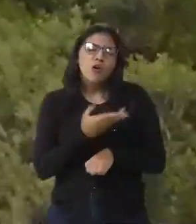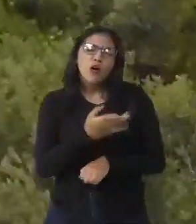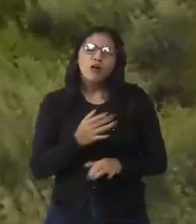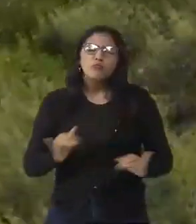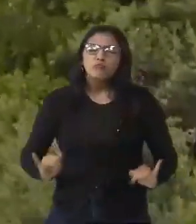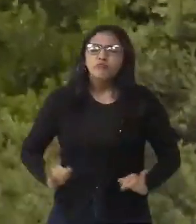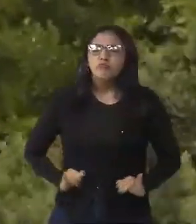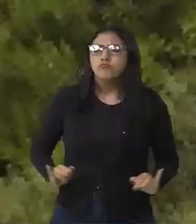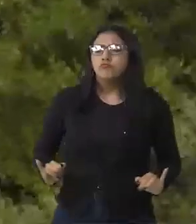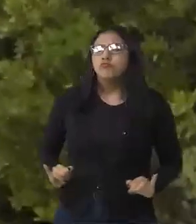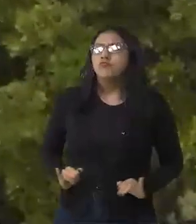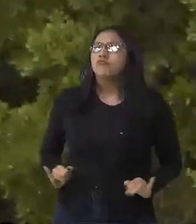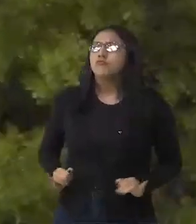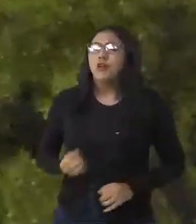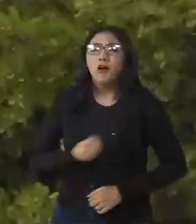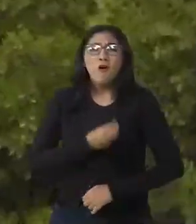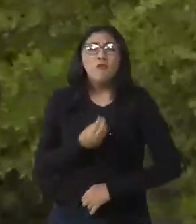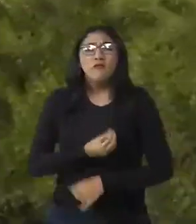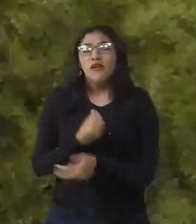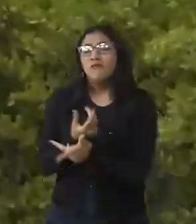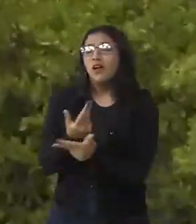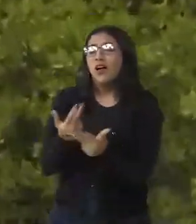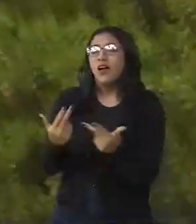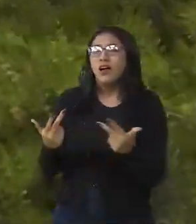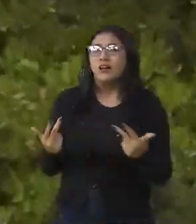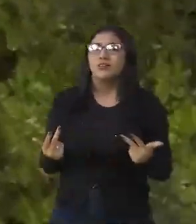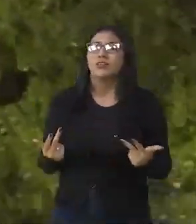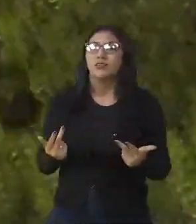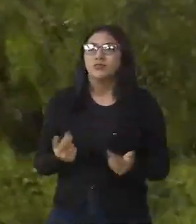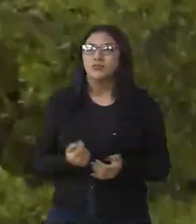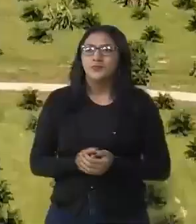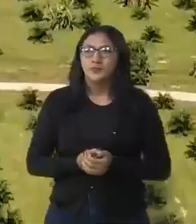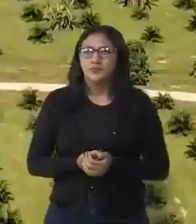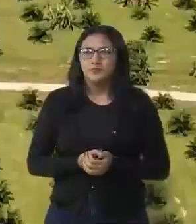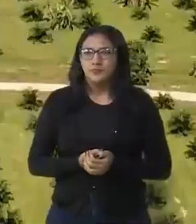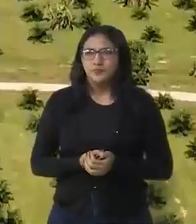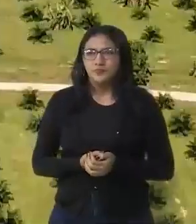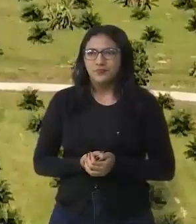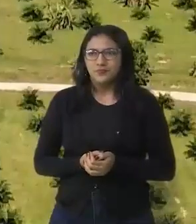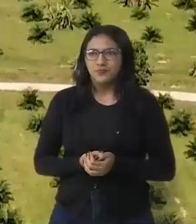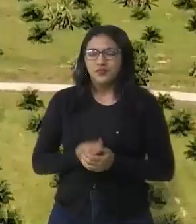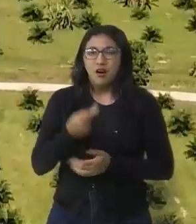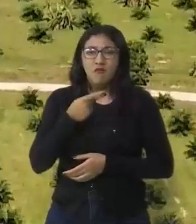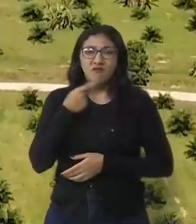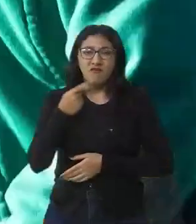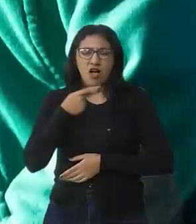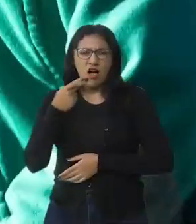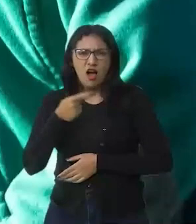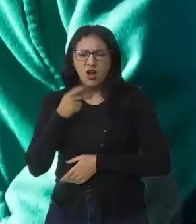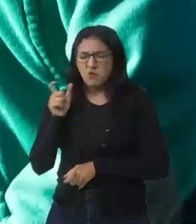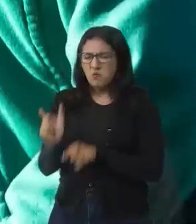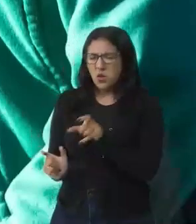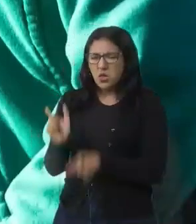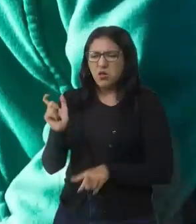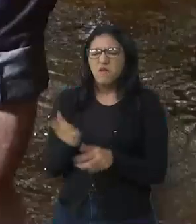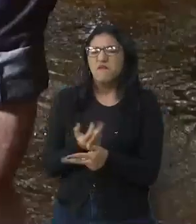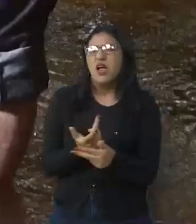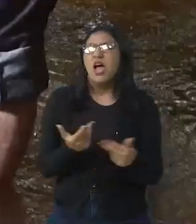martírio? Uma vida tão diversa num adverso viver. Falo de grileiros,